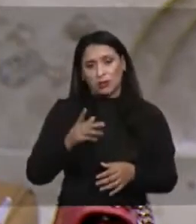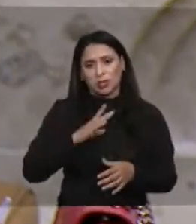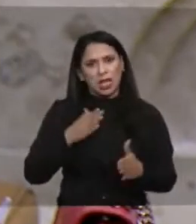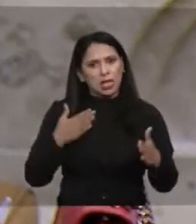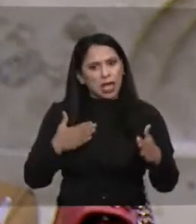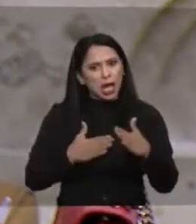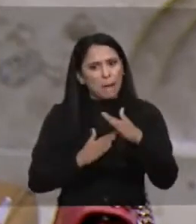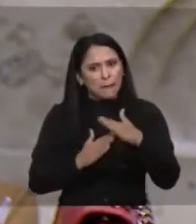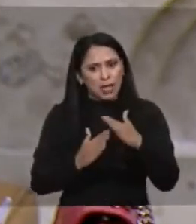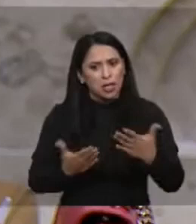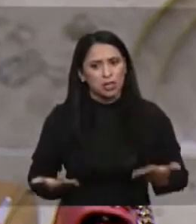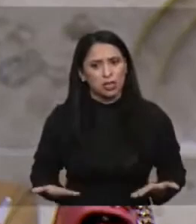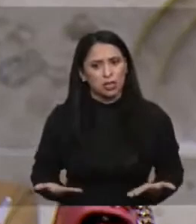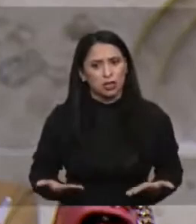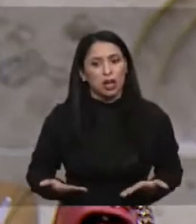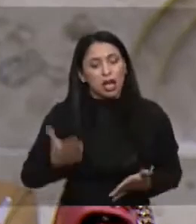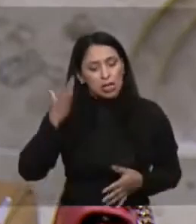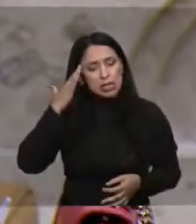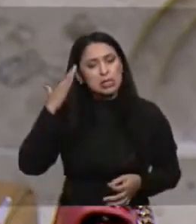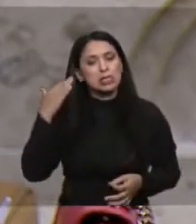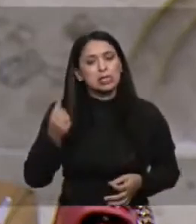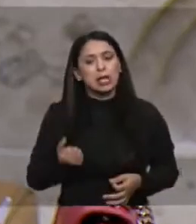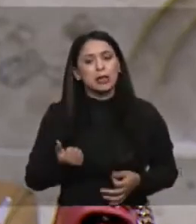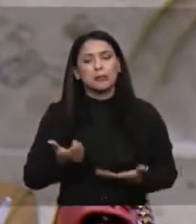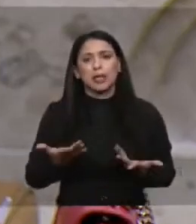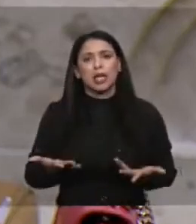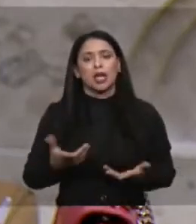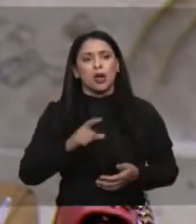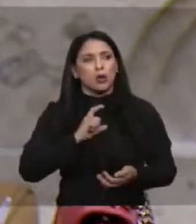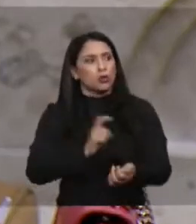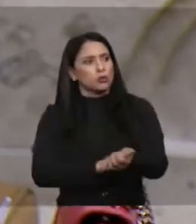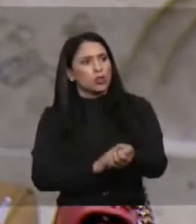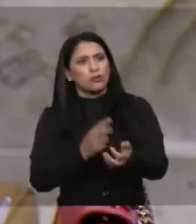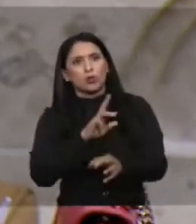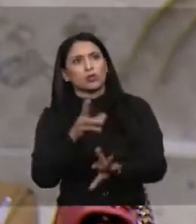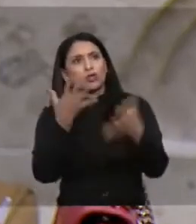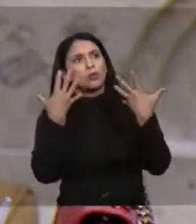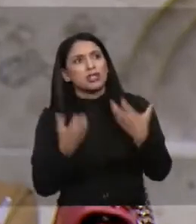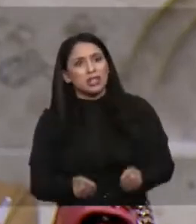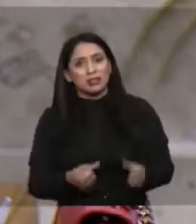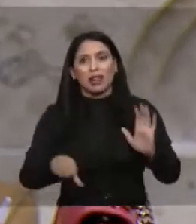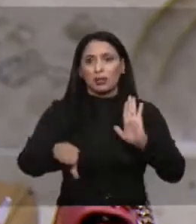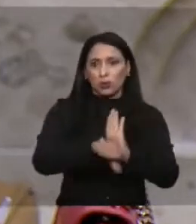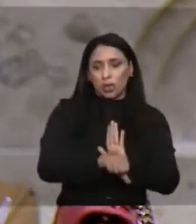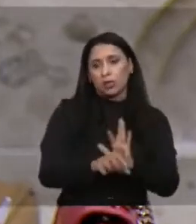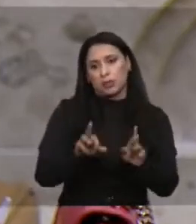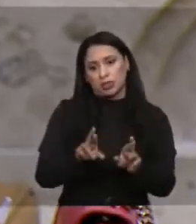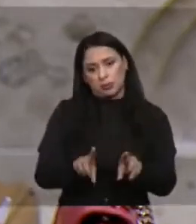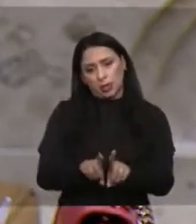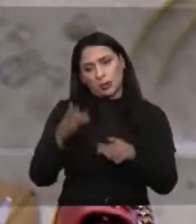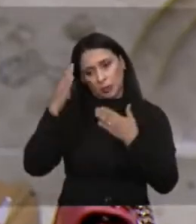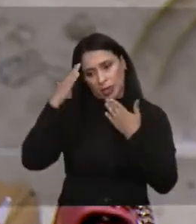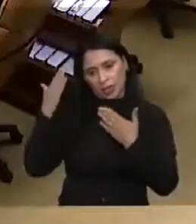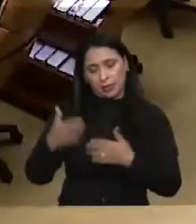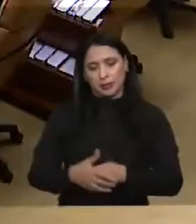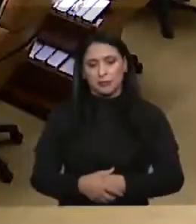seu limite e saber onde fica a indignação e onde fica o crime. Então, muito obrigada.